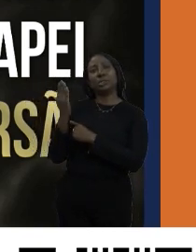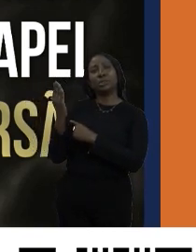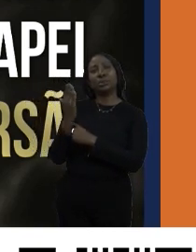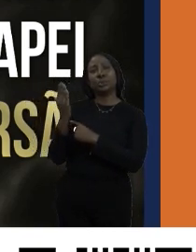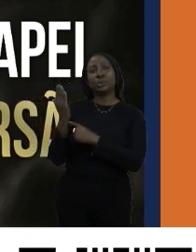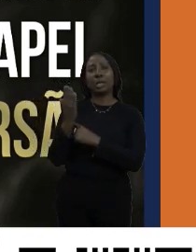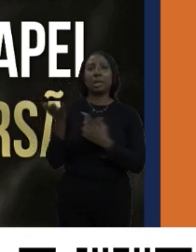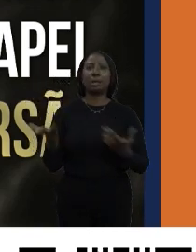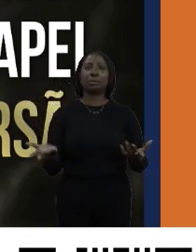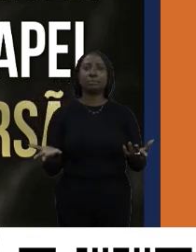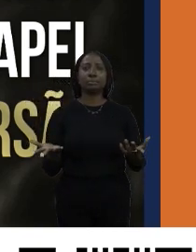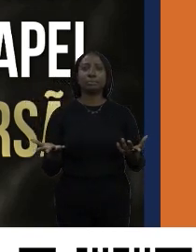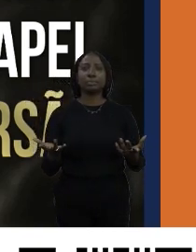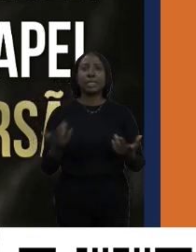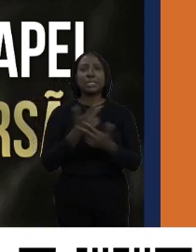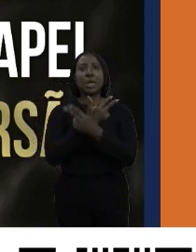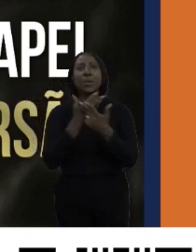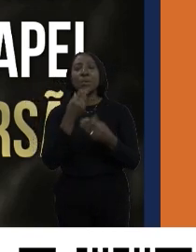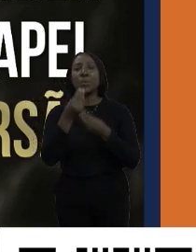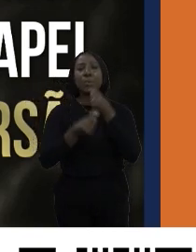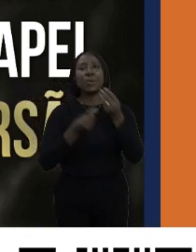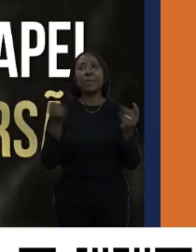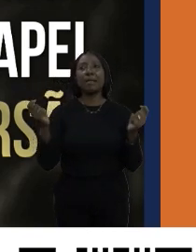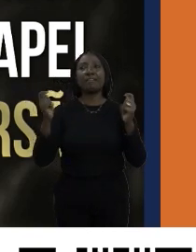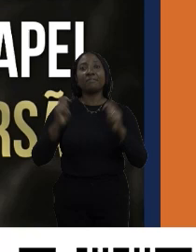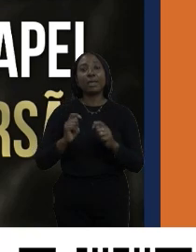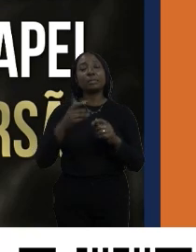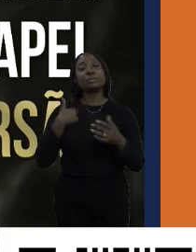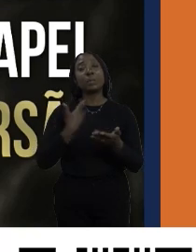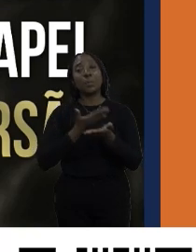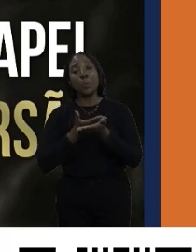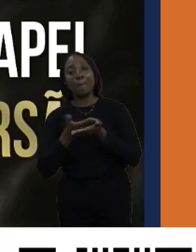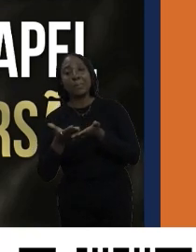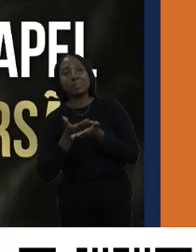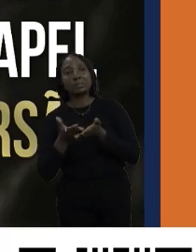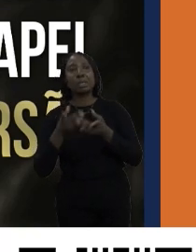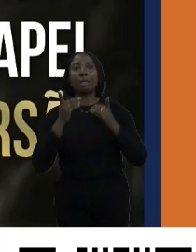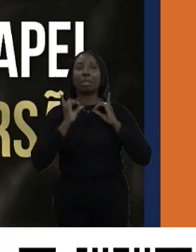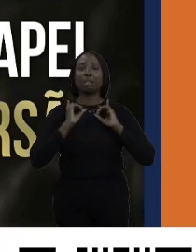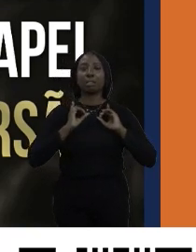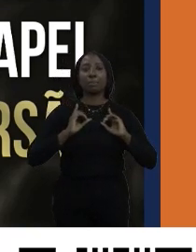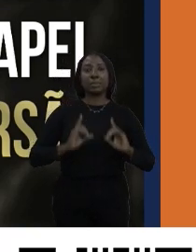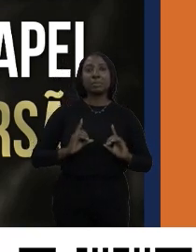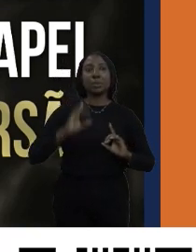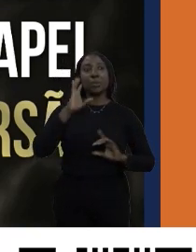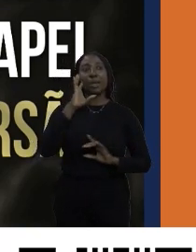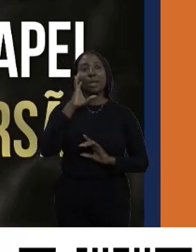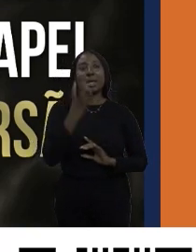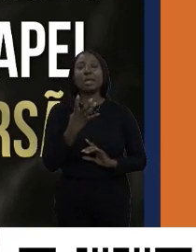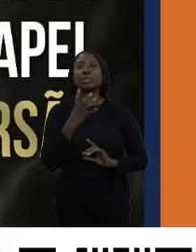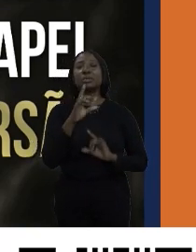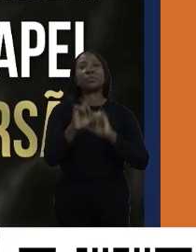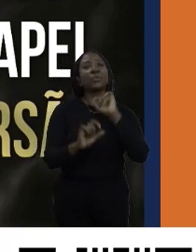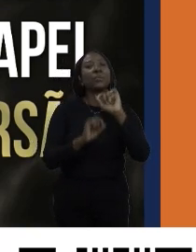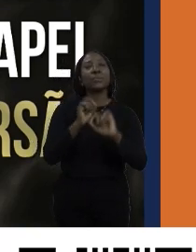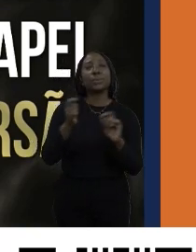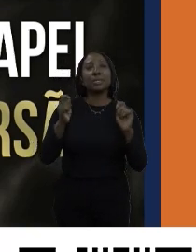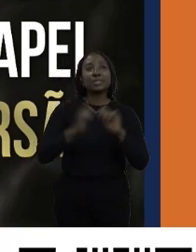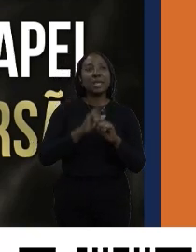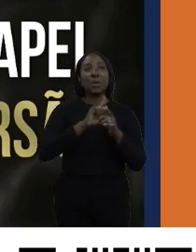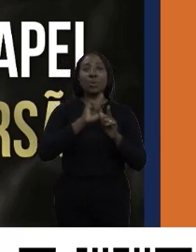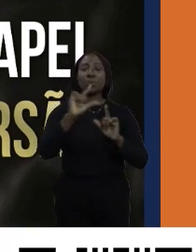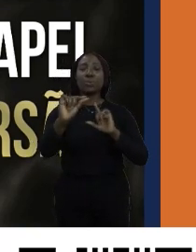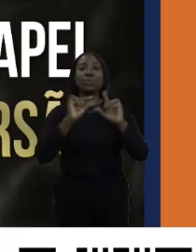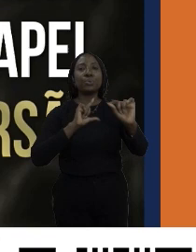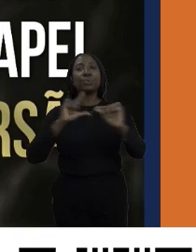Tinha vergonha, tinha um monte de coisa no meio do negócio. Mas entrei em depressão e minha solução foi fugir. Eu saí do vôlei de